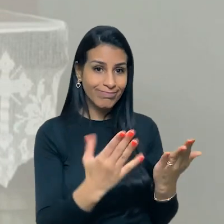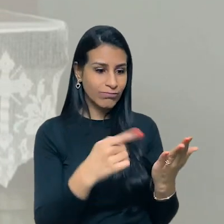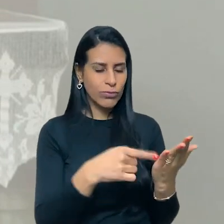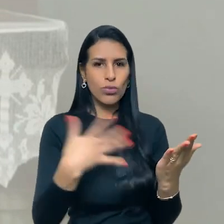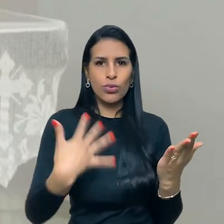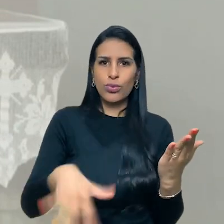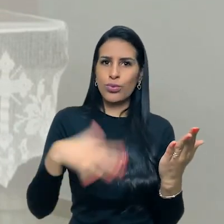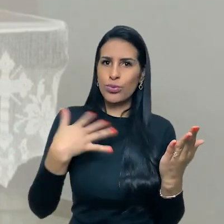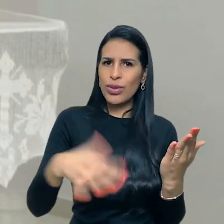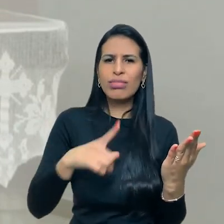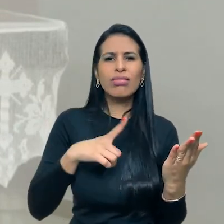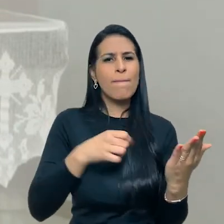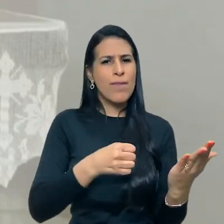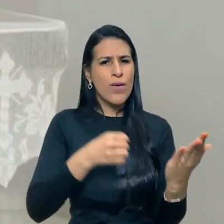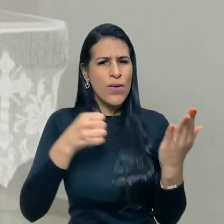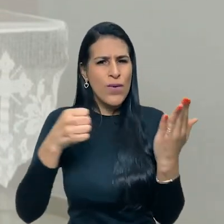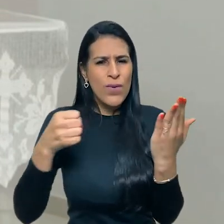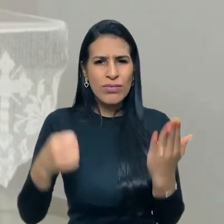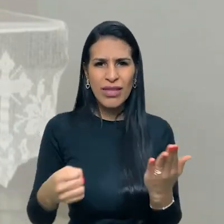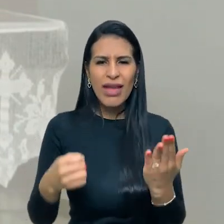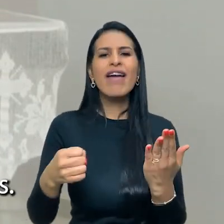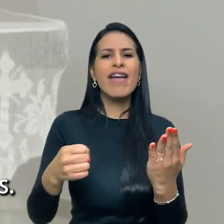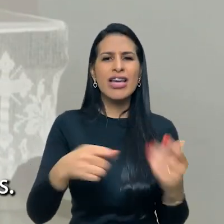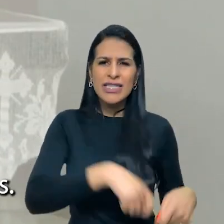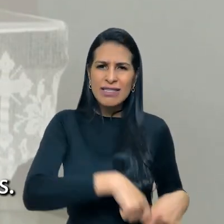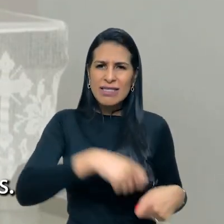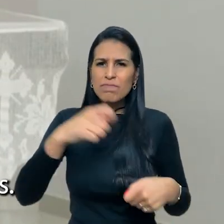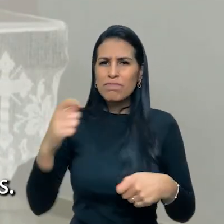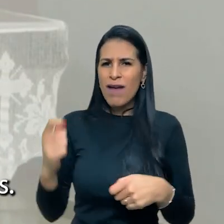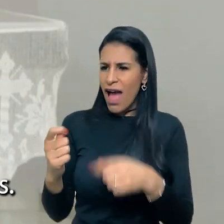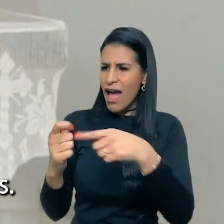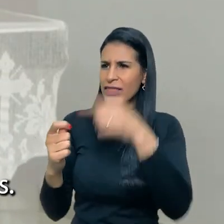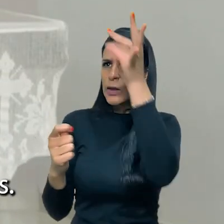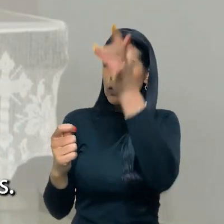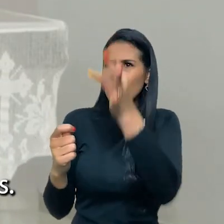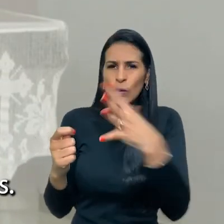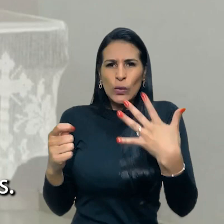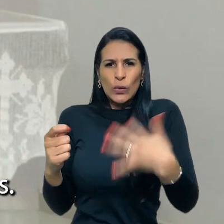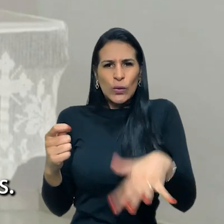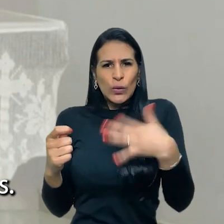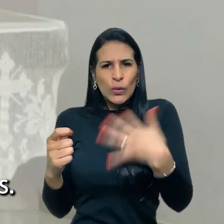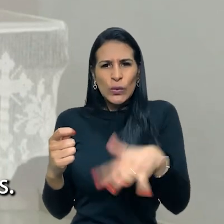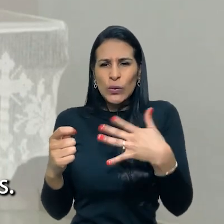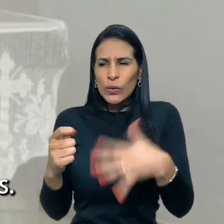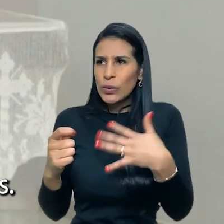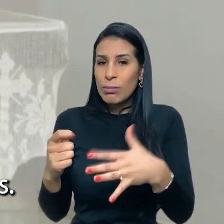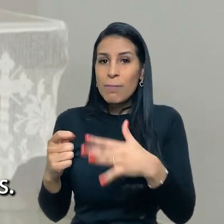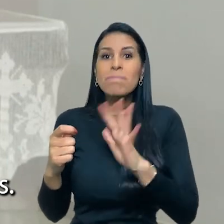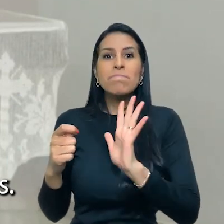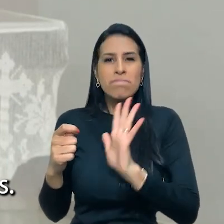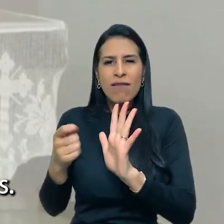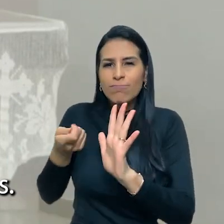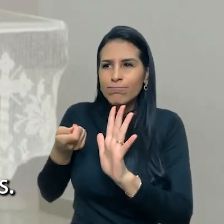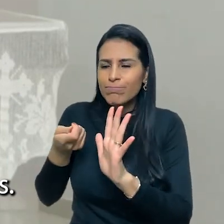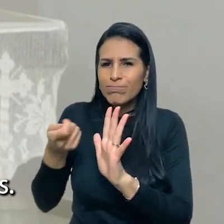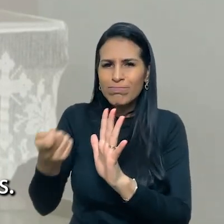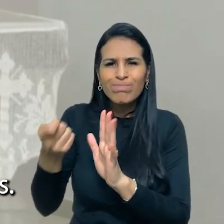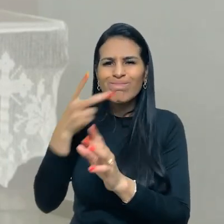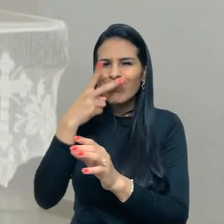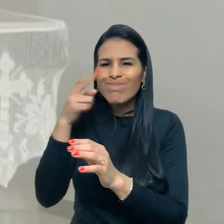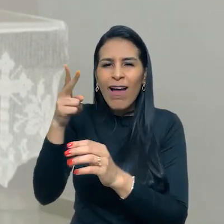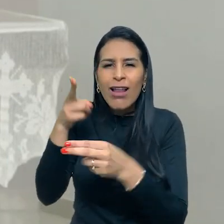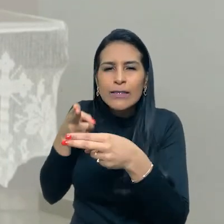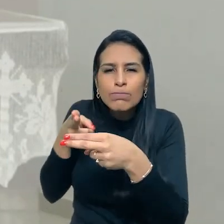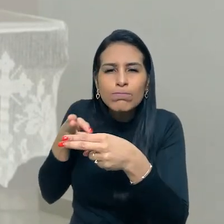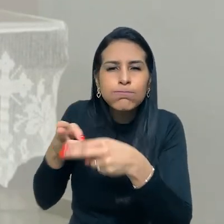é viva e poderosa, e corta mais do que qualquer espada afiada dos dois